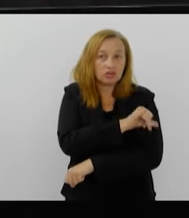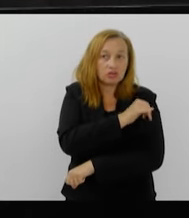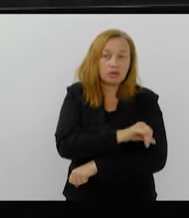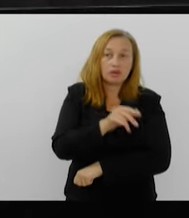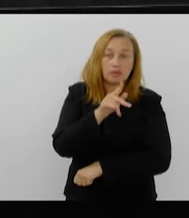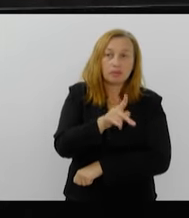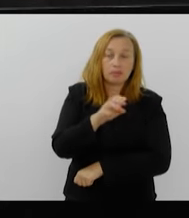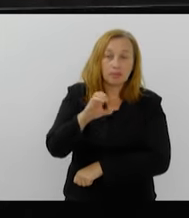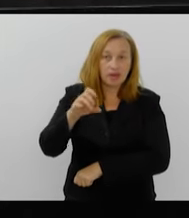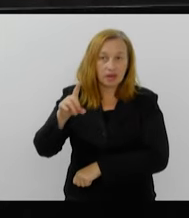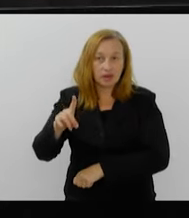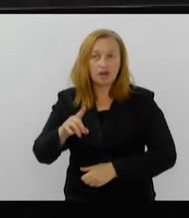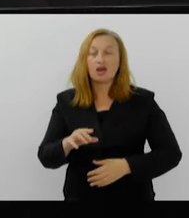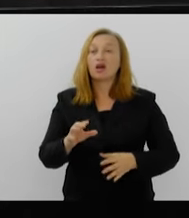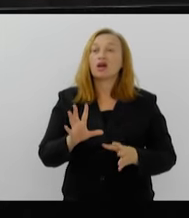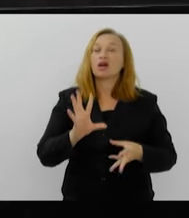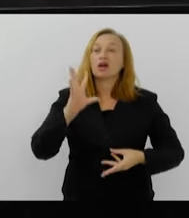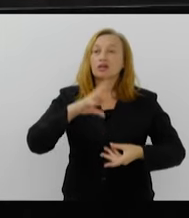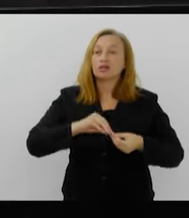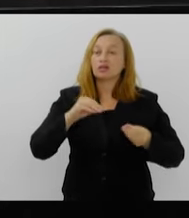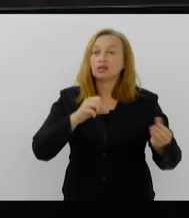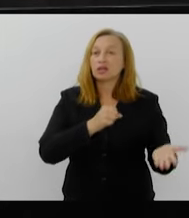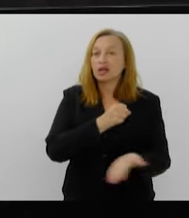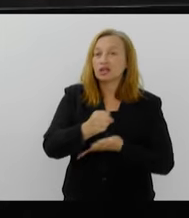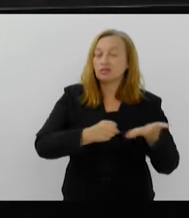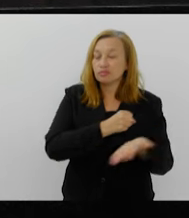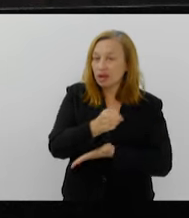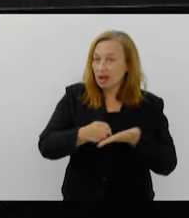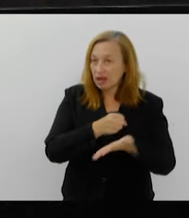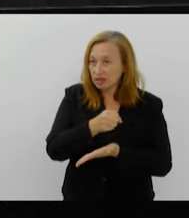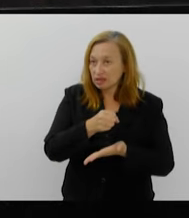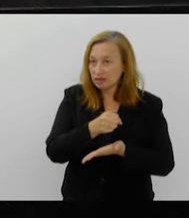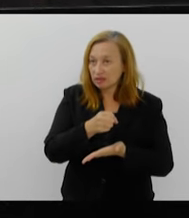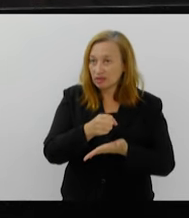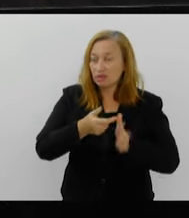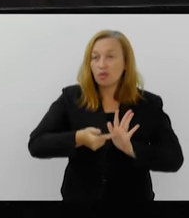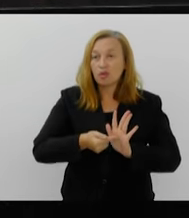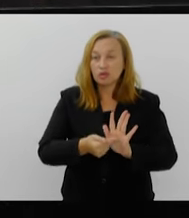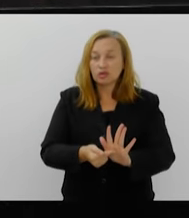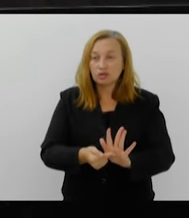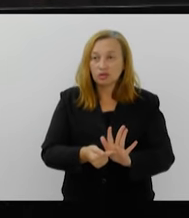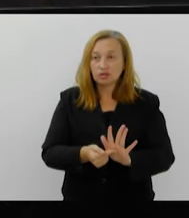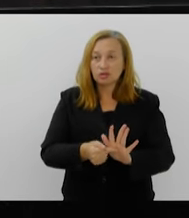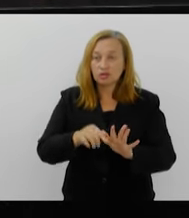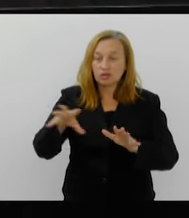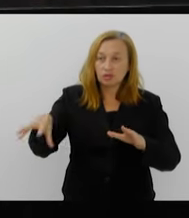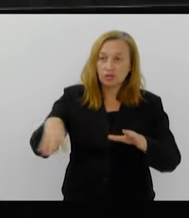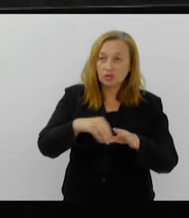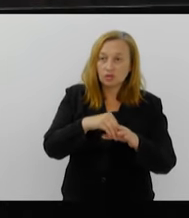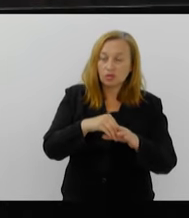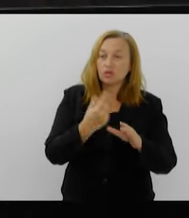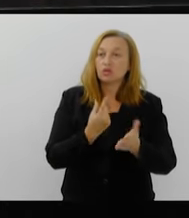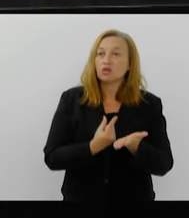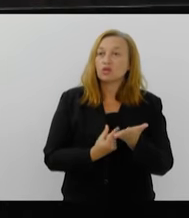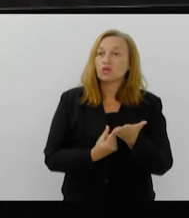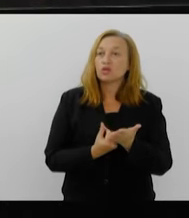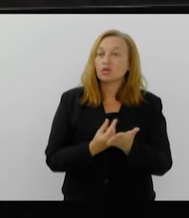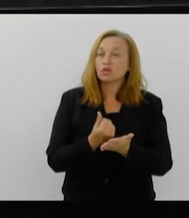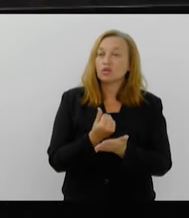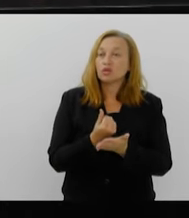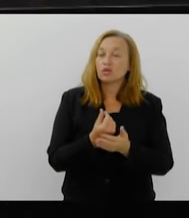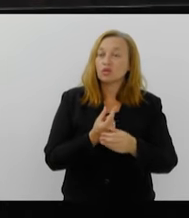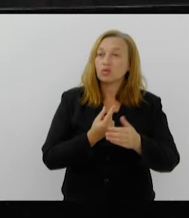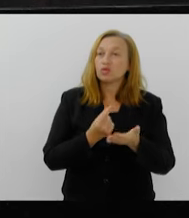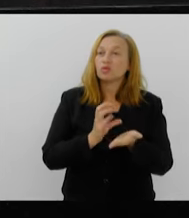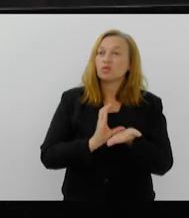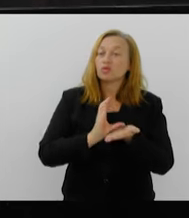PED, formam as bases que vão determinar a alocação dos recursos disponíveis